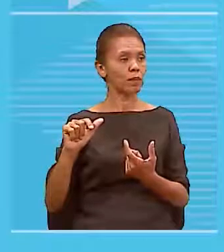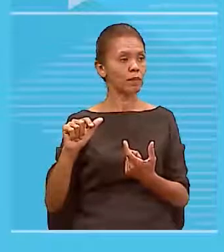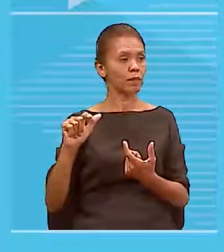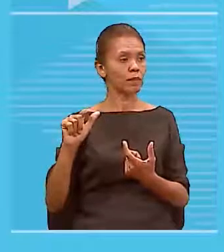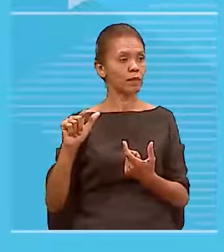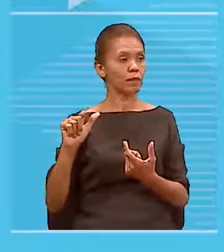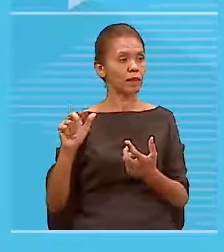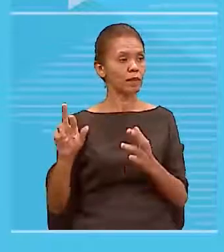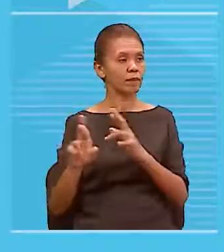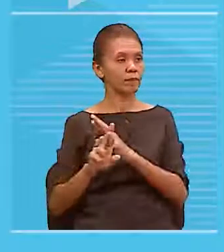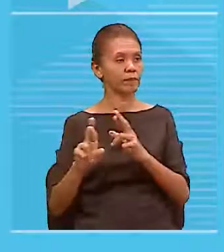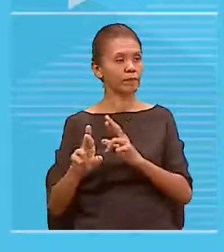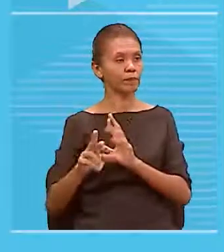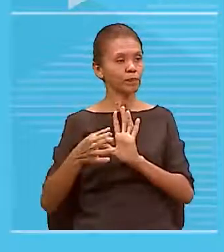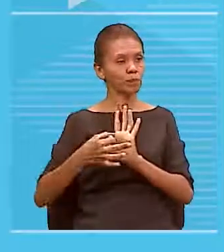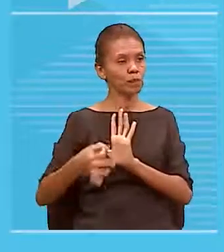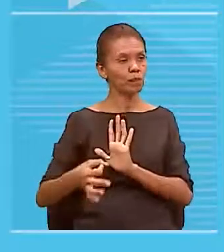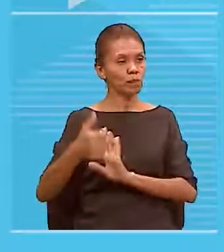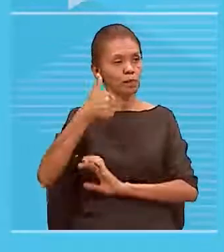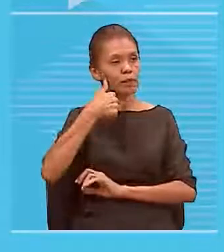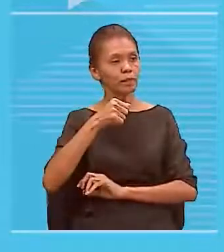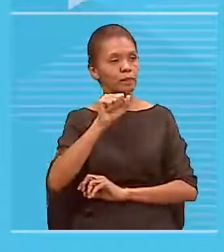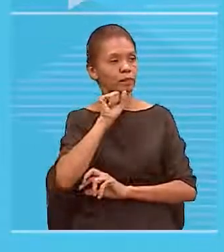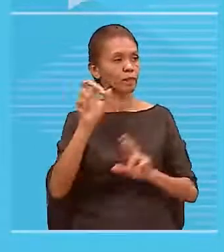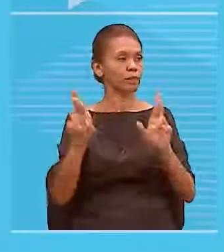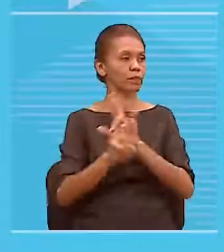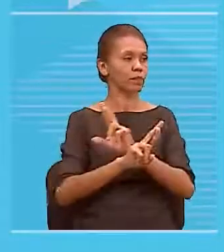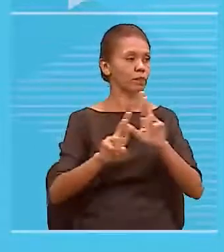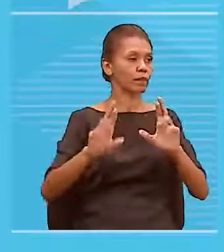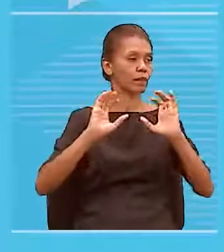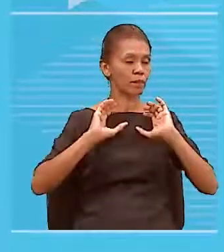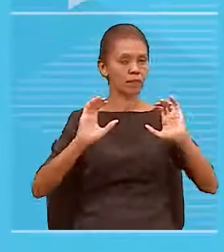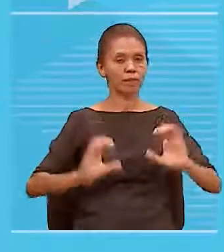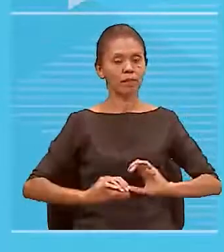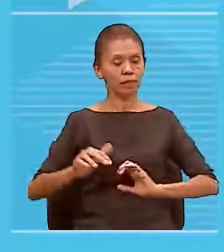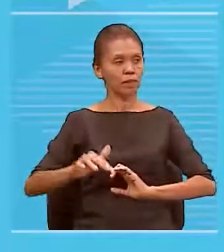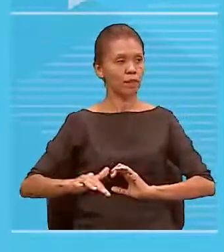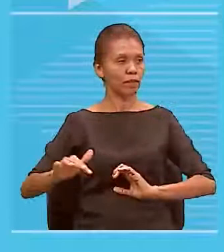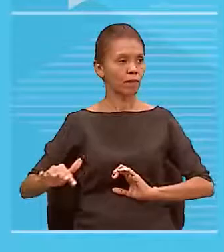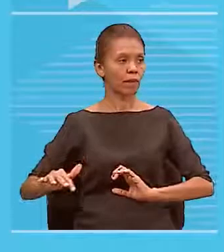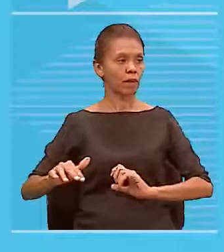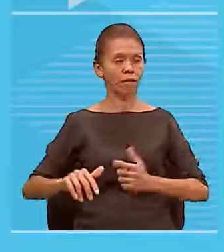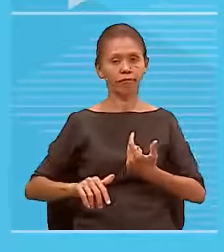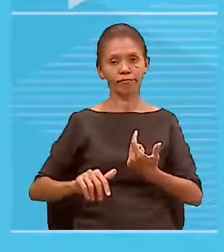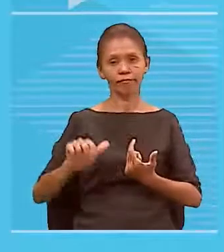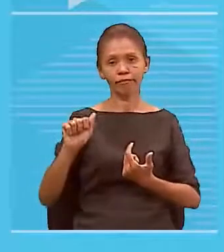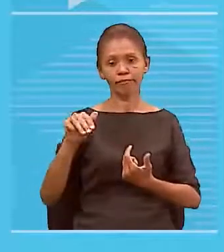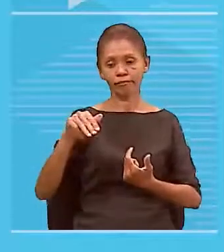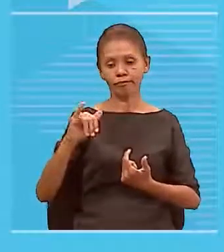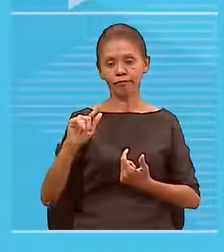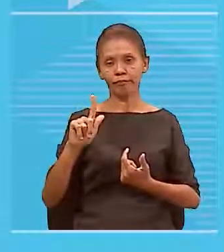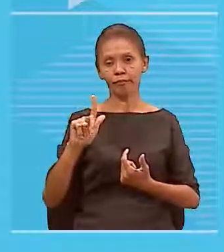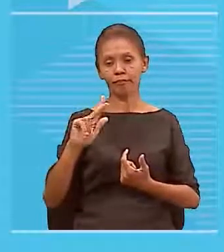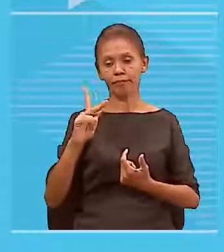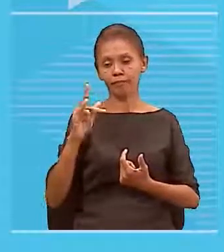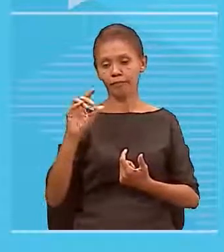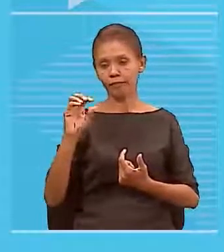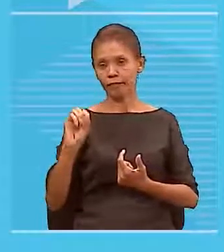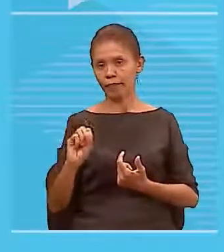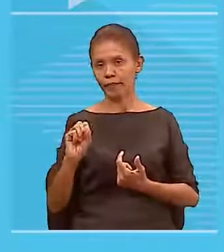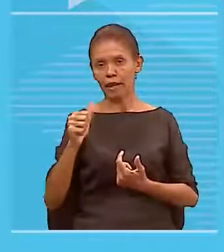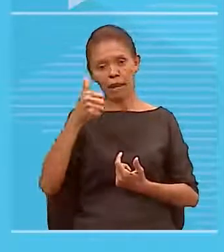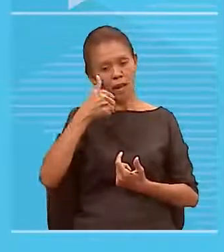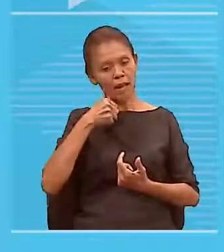em relação ao comportamento das Crianças primeiro que amiguinhos aí não foi relatado pela mãe foi pelo pai